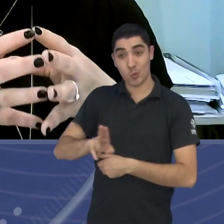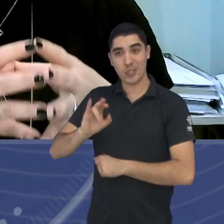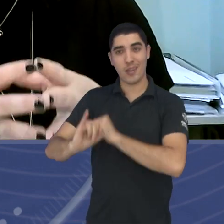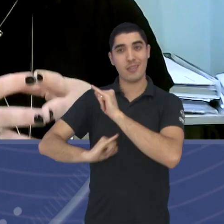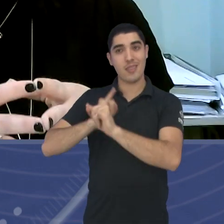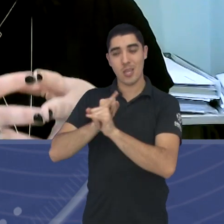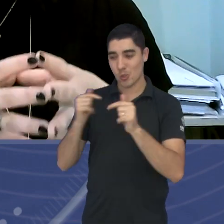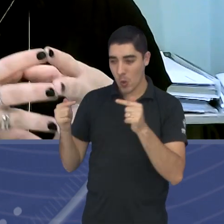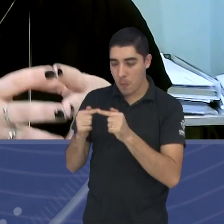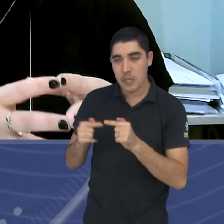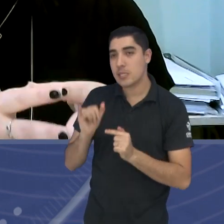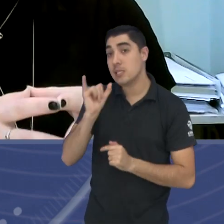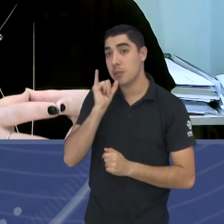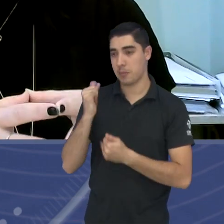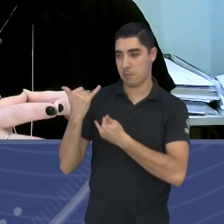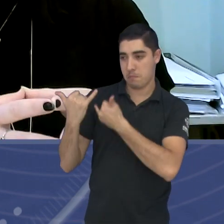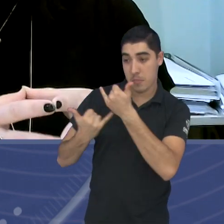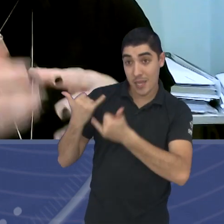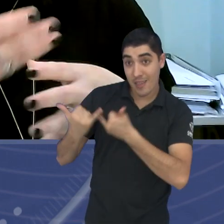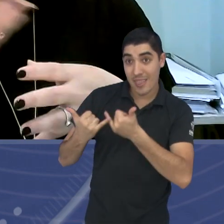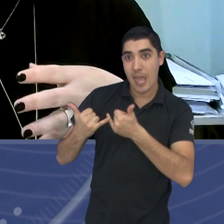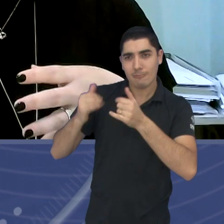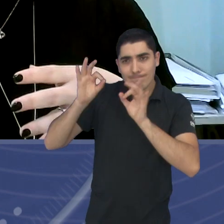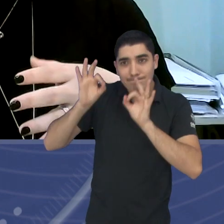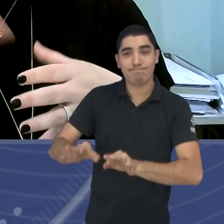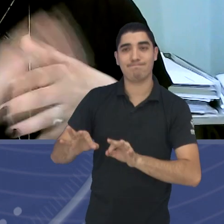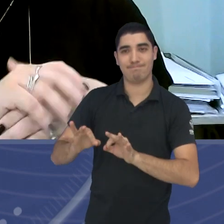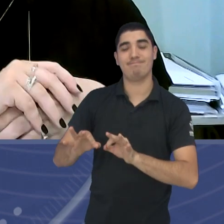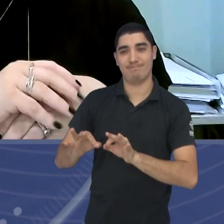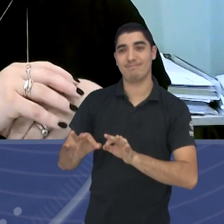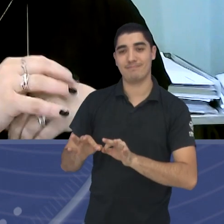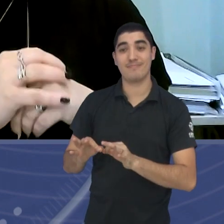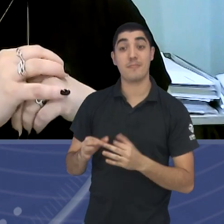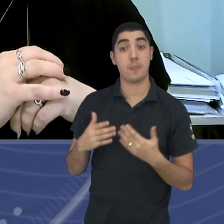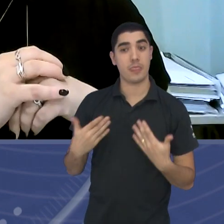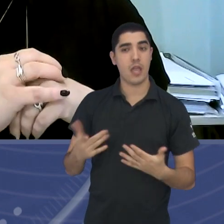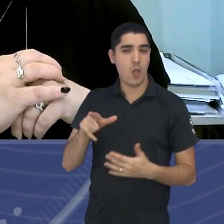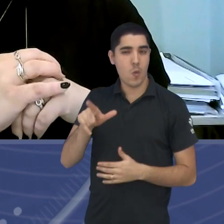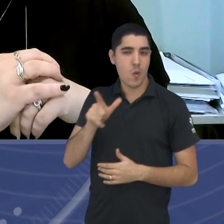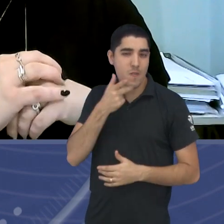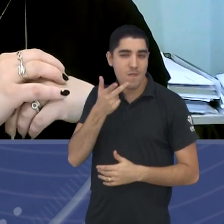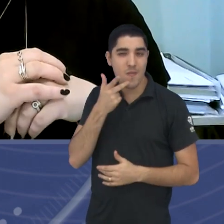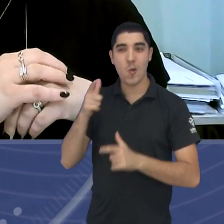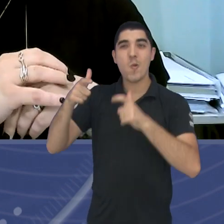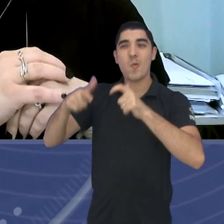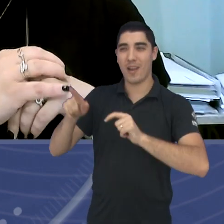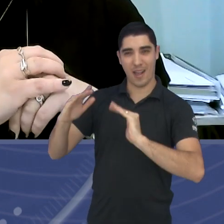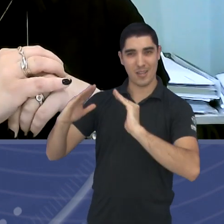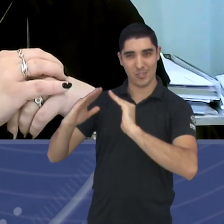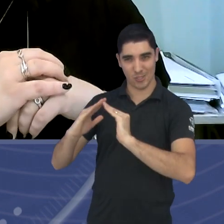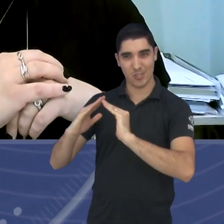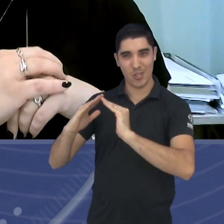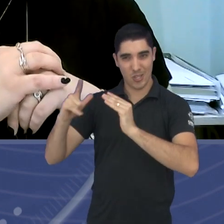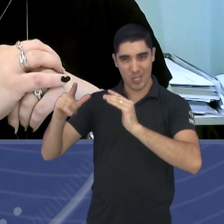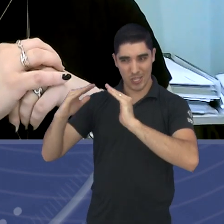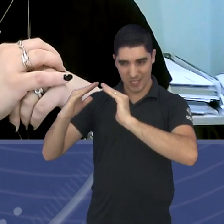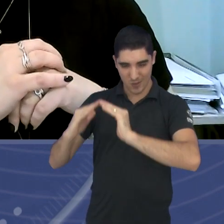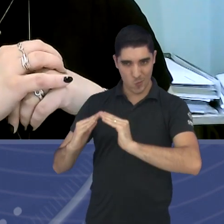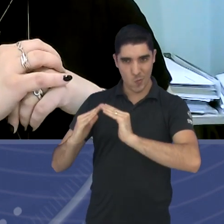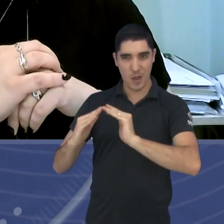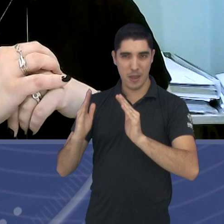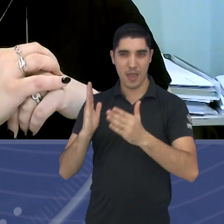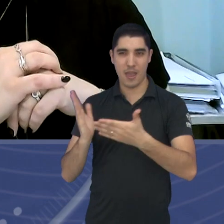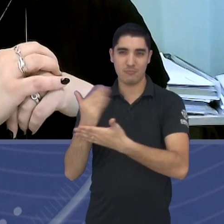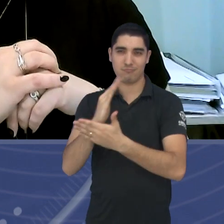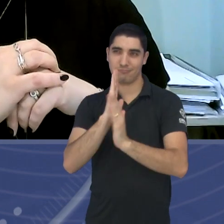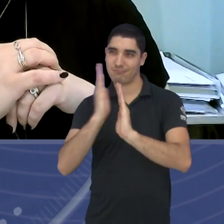com brincadeiras de verdade. Como você mostrou aquele lugar incrível, né, de brincar, a